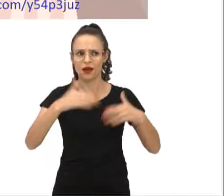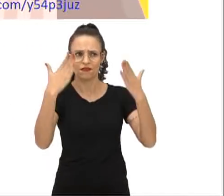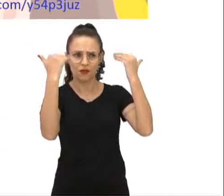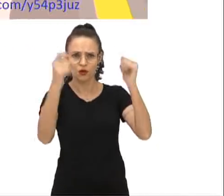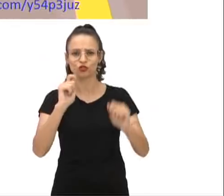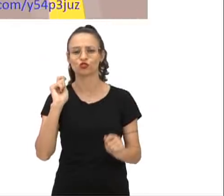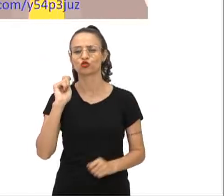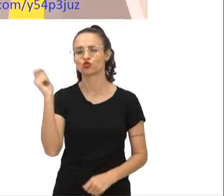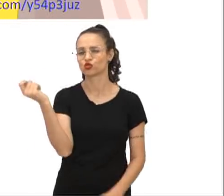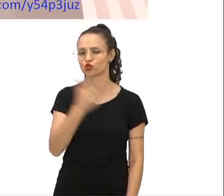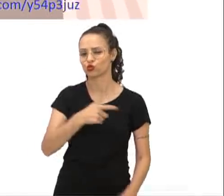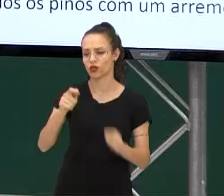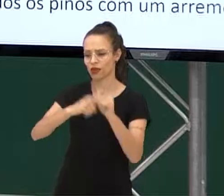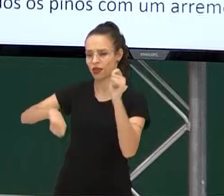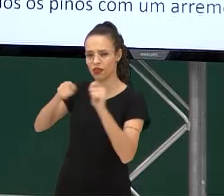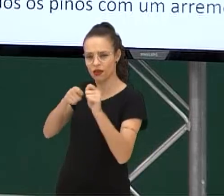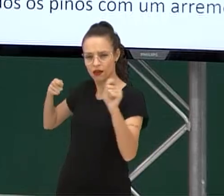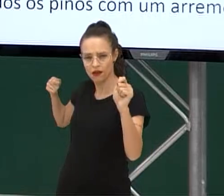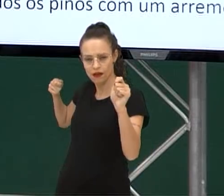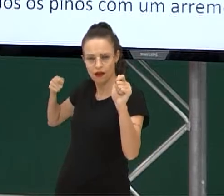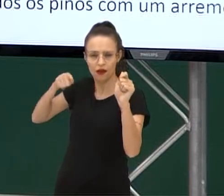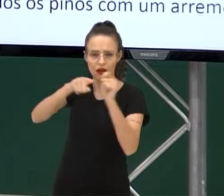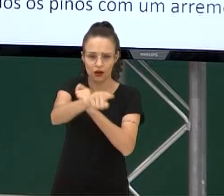que o arco e flecha. Ele proibiu o pessoal para